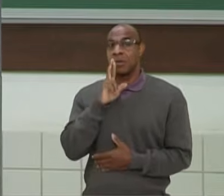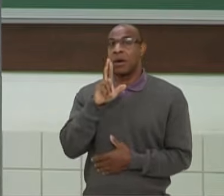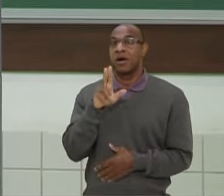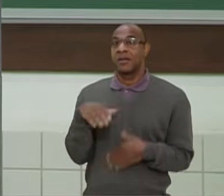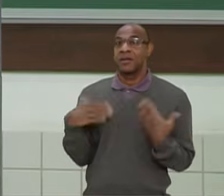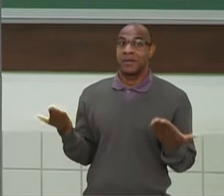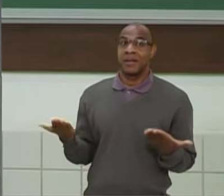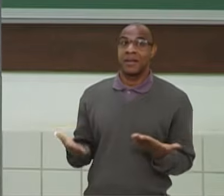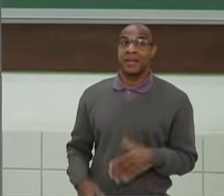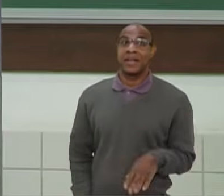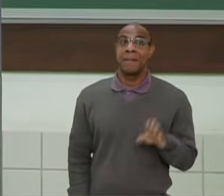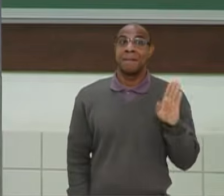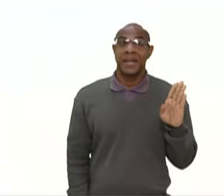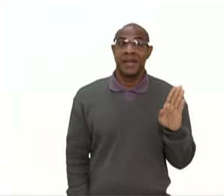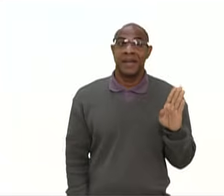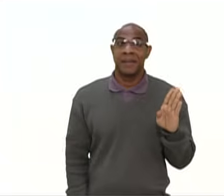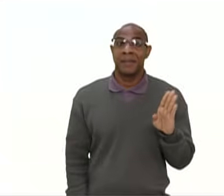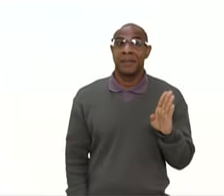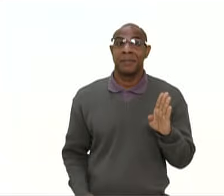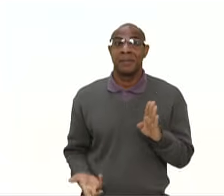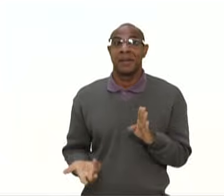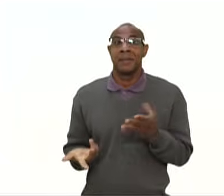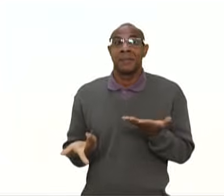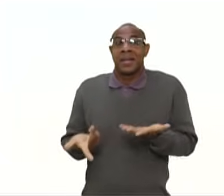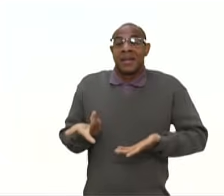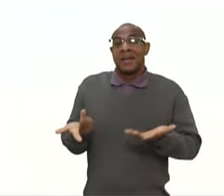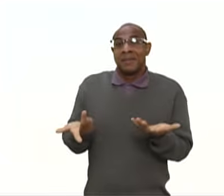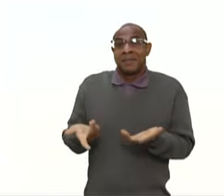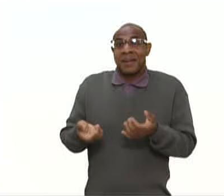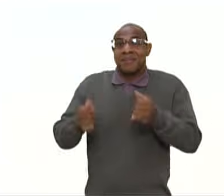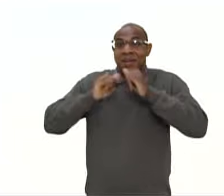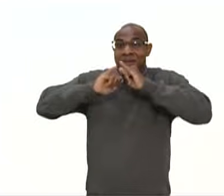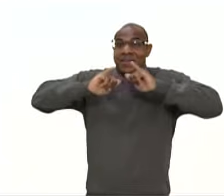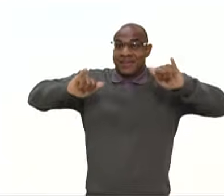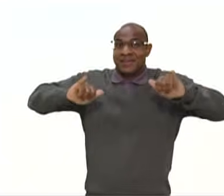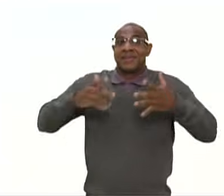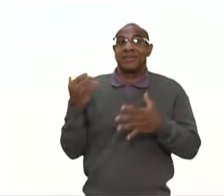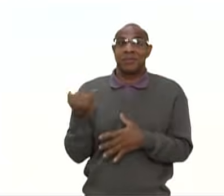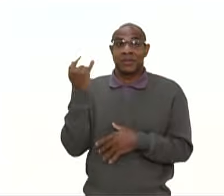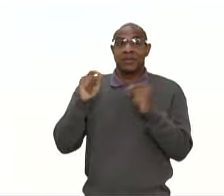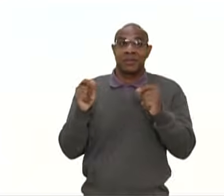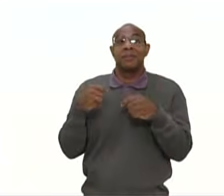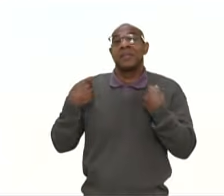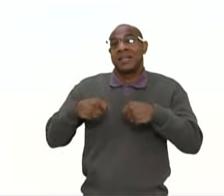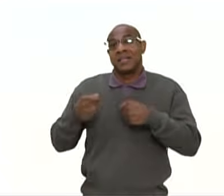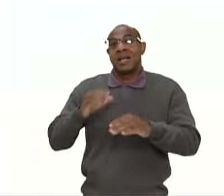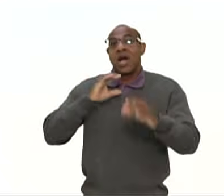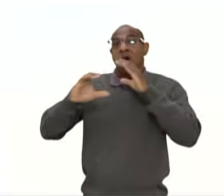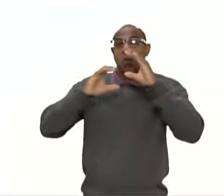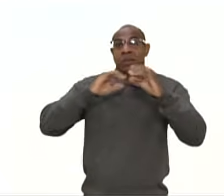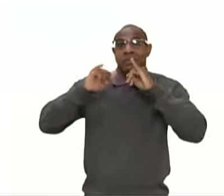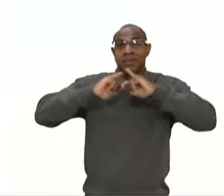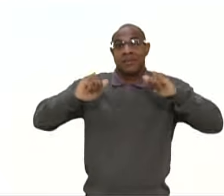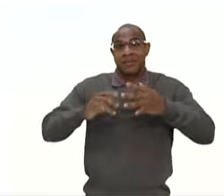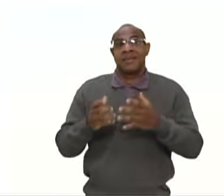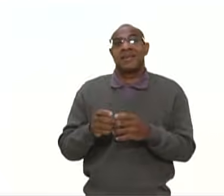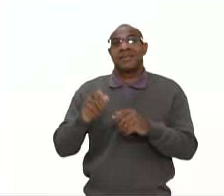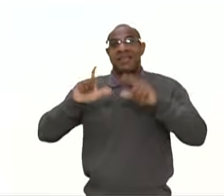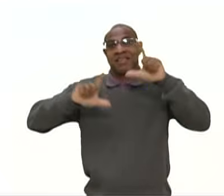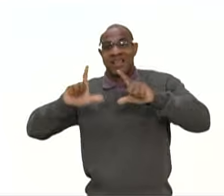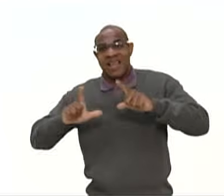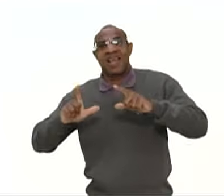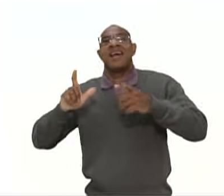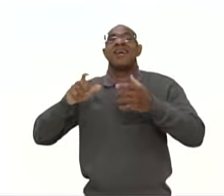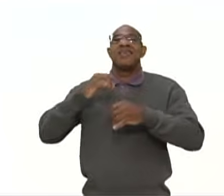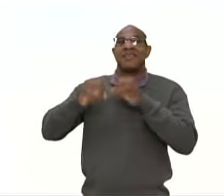Resposta letra B, né? Para a cultura que se torne mercadoria, para a massa necessita de meios de veiculação que atinjam esse público. A letra